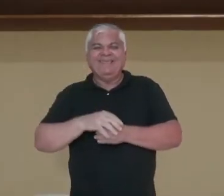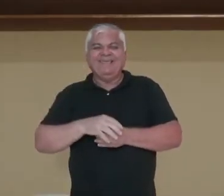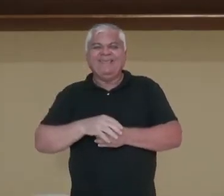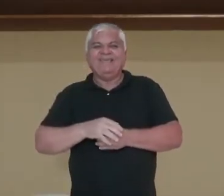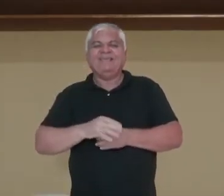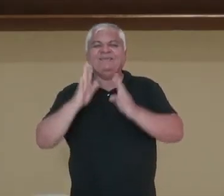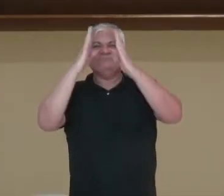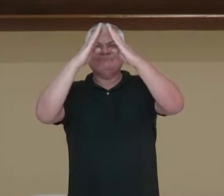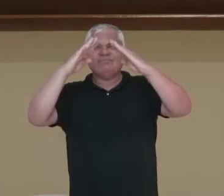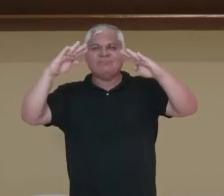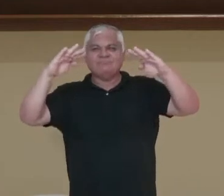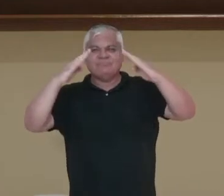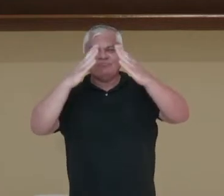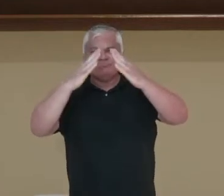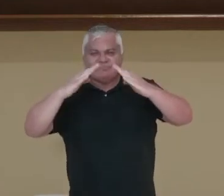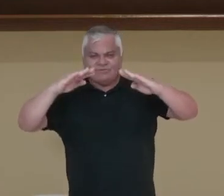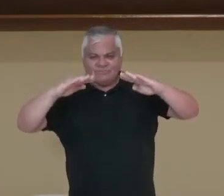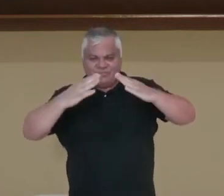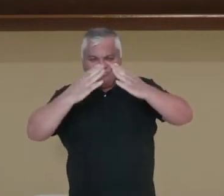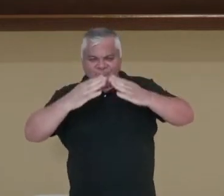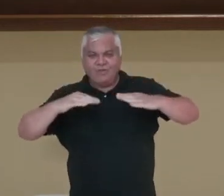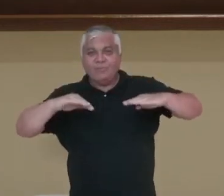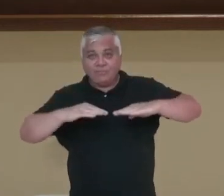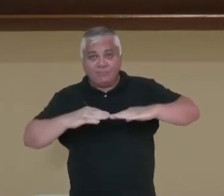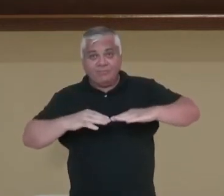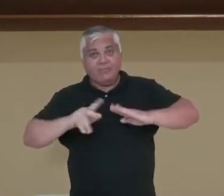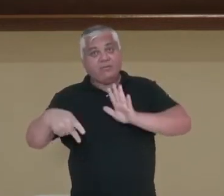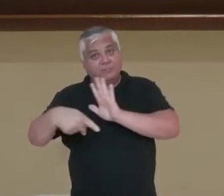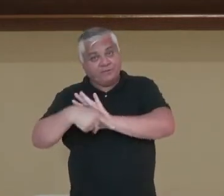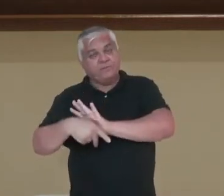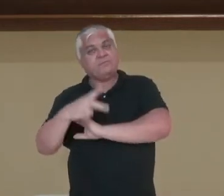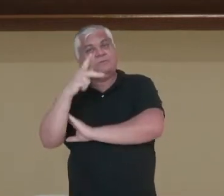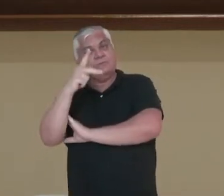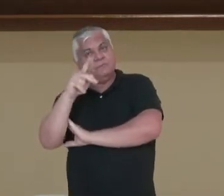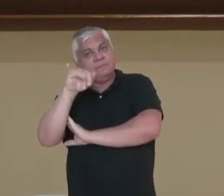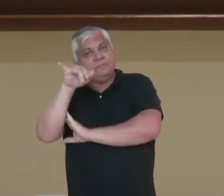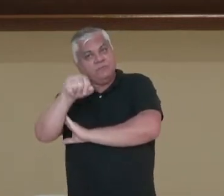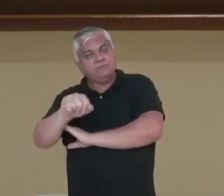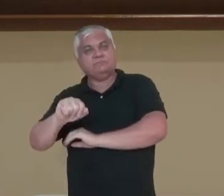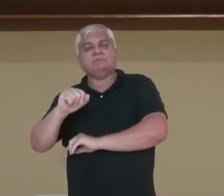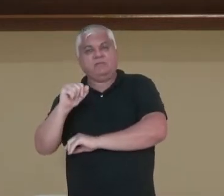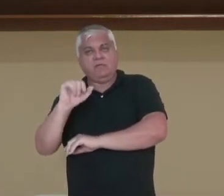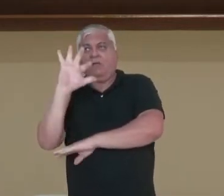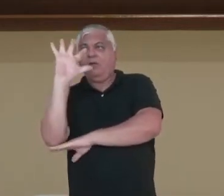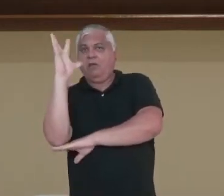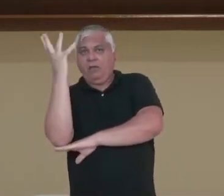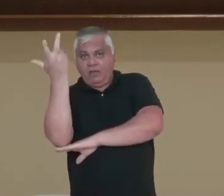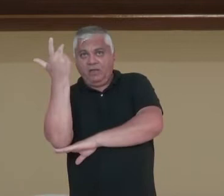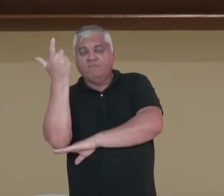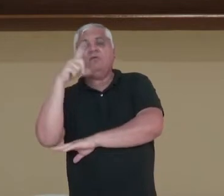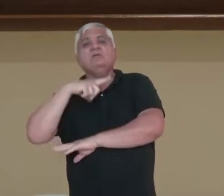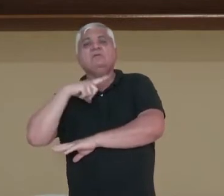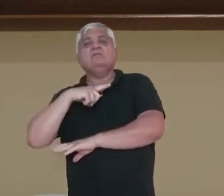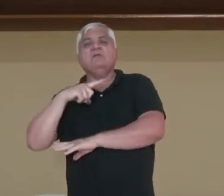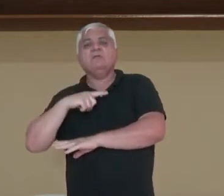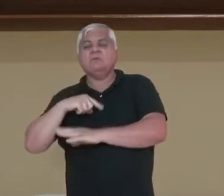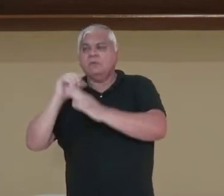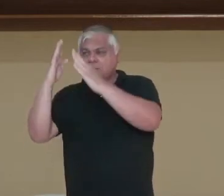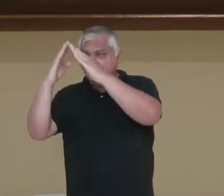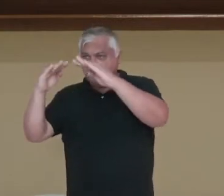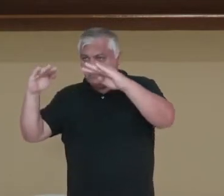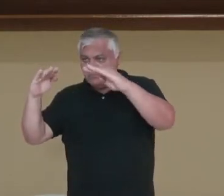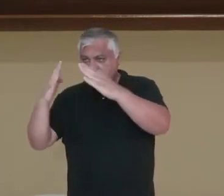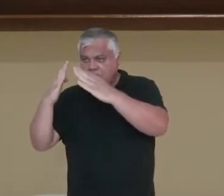Natal, né? Aquele formato típico é do pinus, tá? O nosso pinheiro do Paraná, a araucária, ela só tem esse formato enquanto é